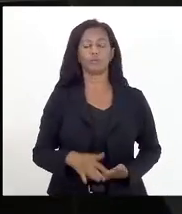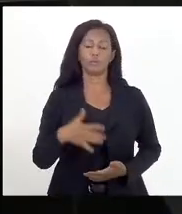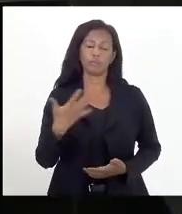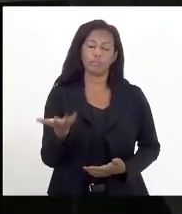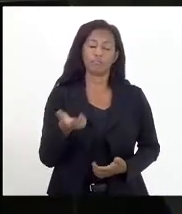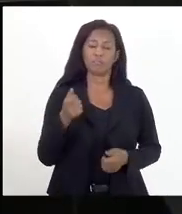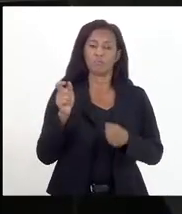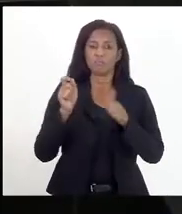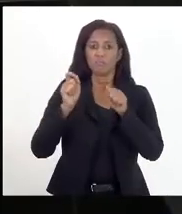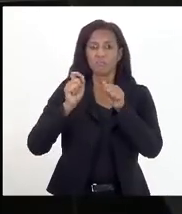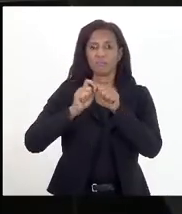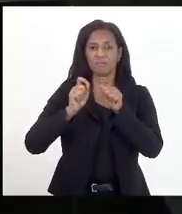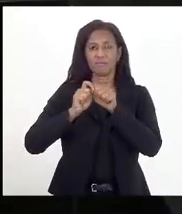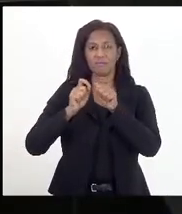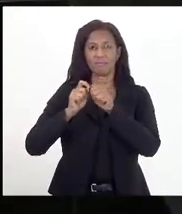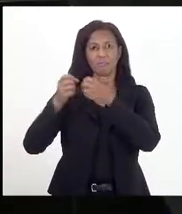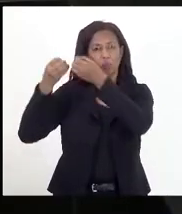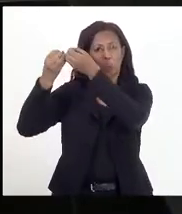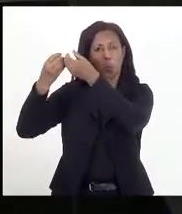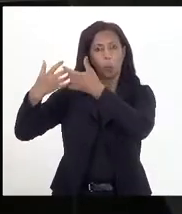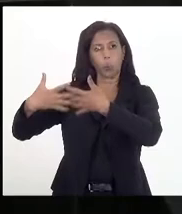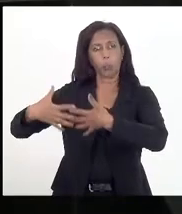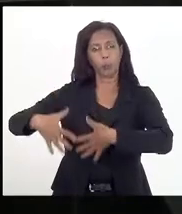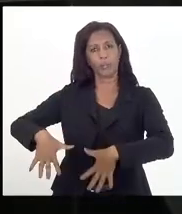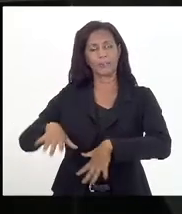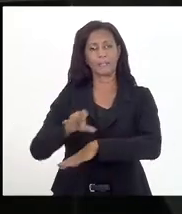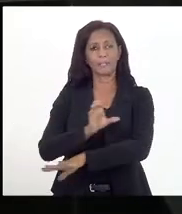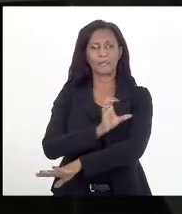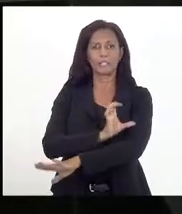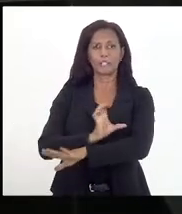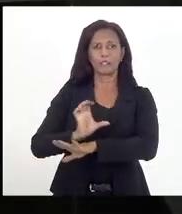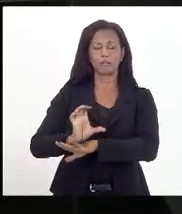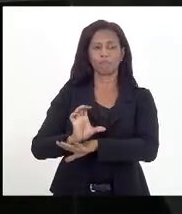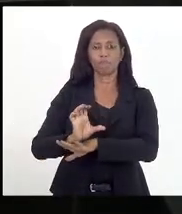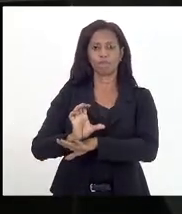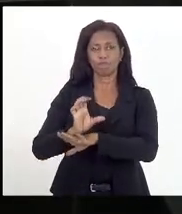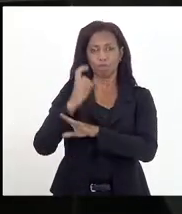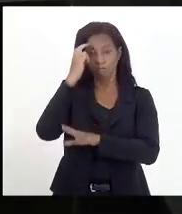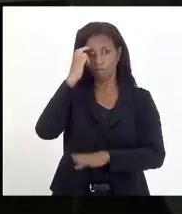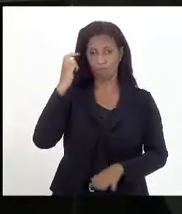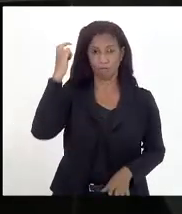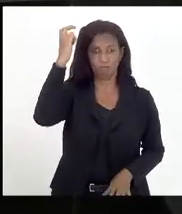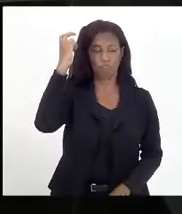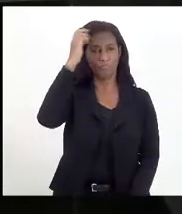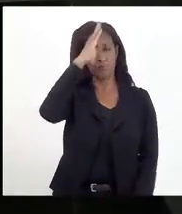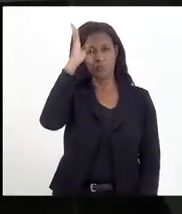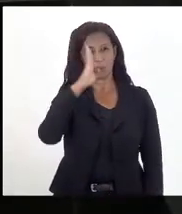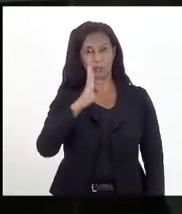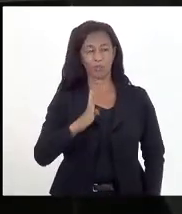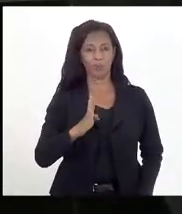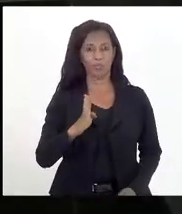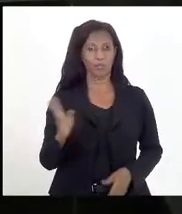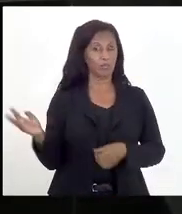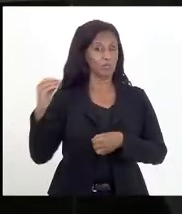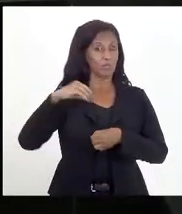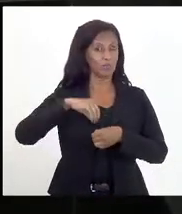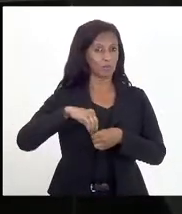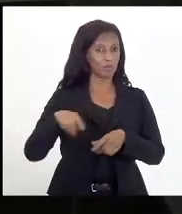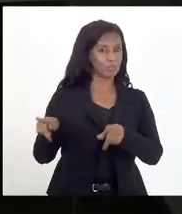querer desmontar a cultura brasileira o incluindo